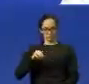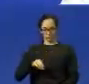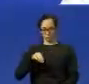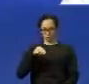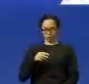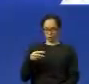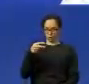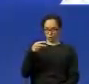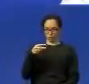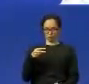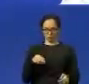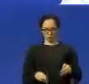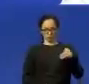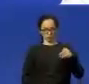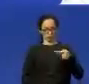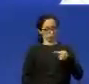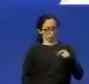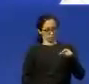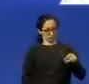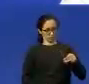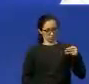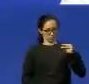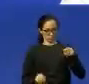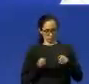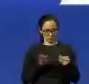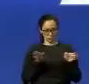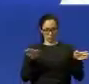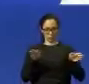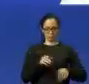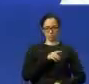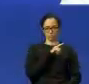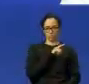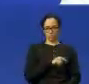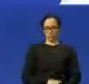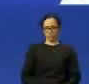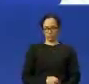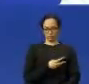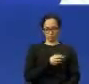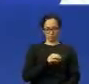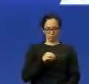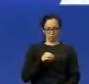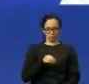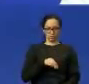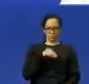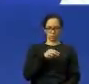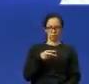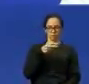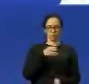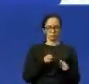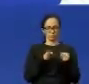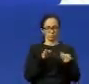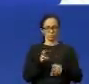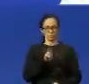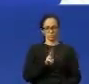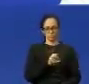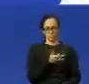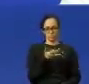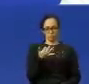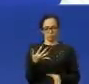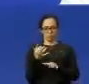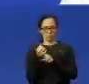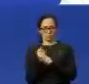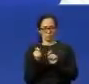e 100 metros quadrados do estacionamento, e 200 metros quadrados de energia térmica. A economia em quilowatts-horas vai